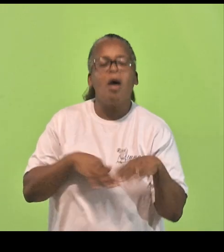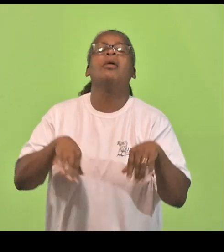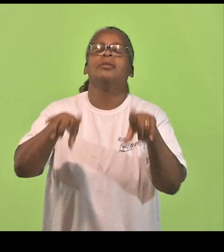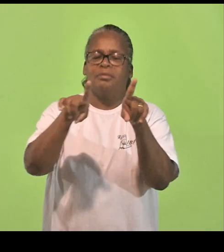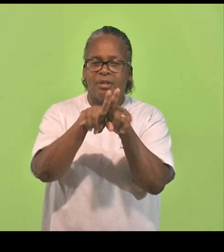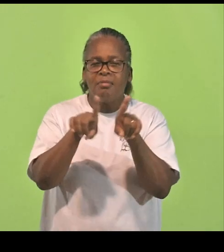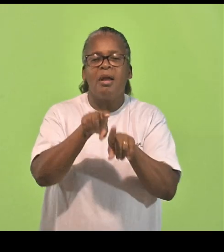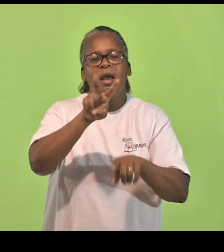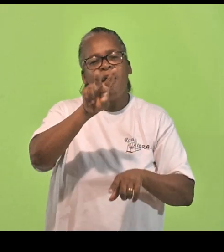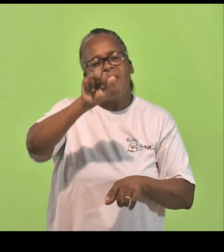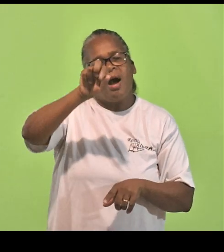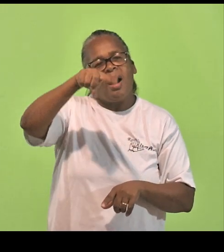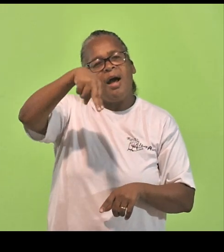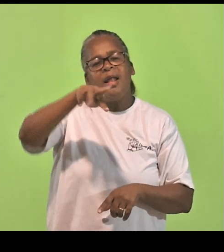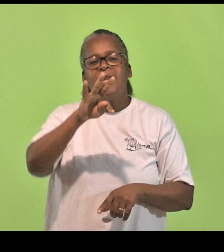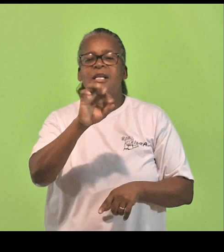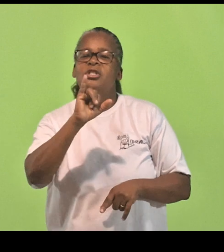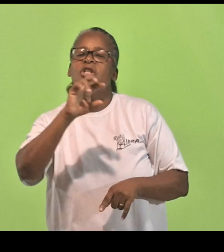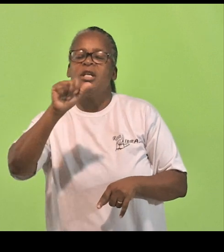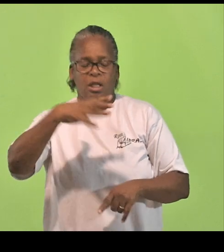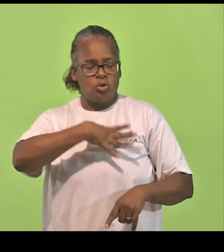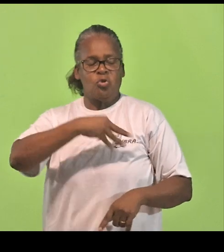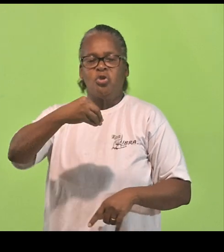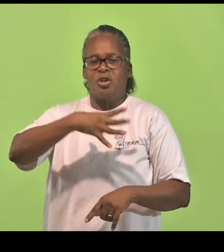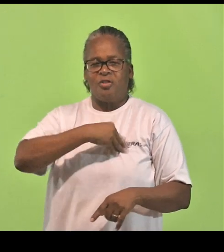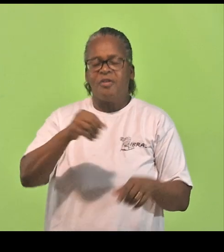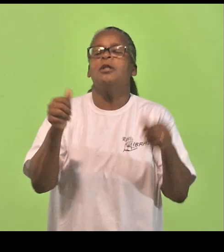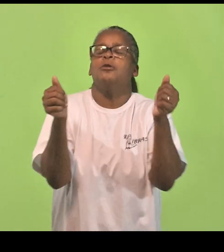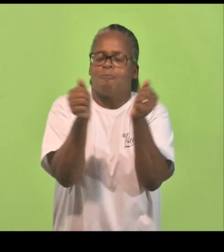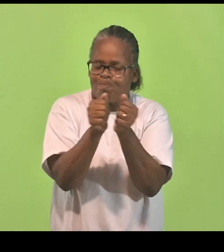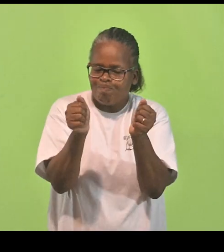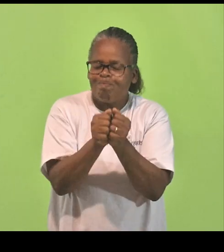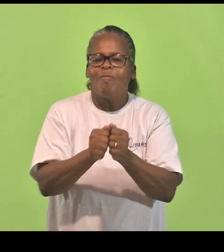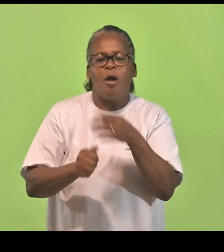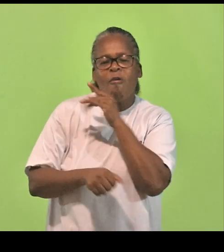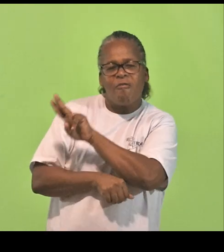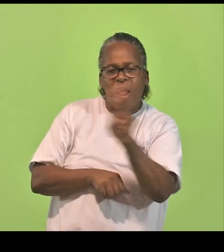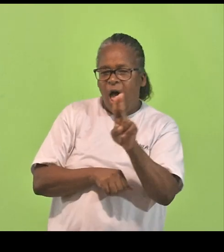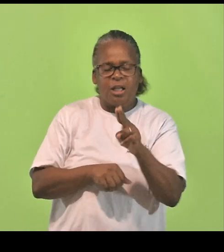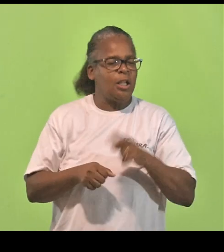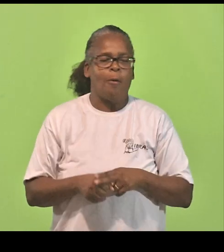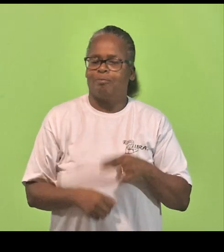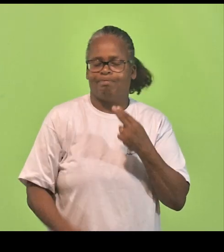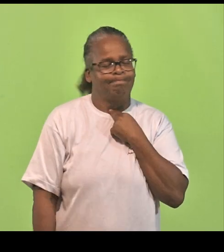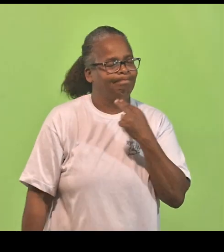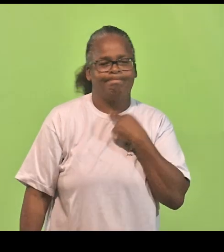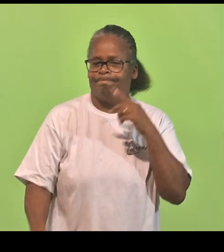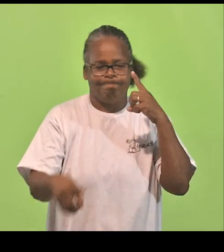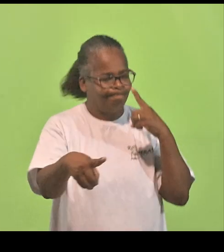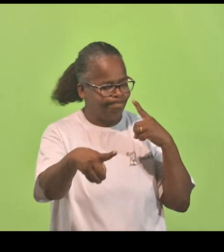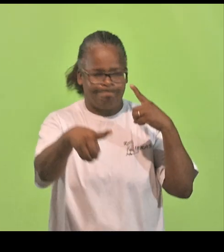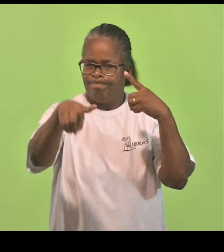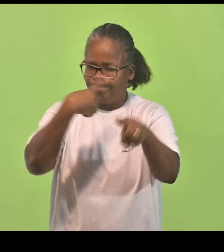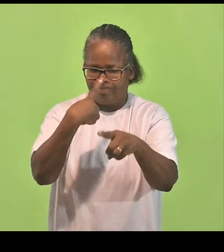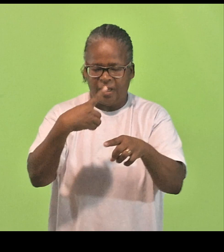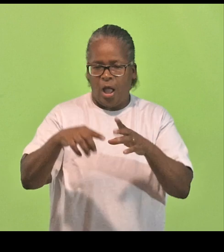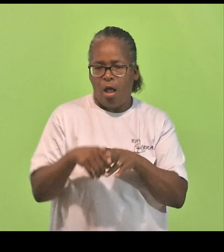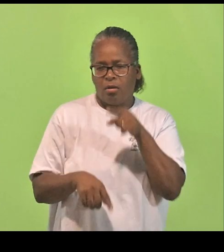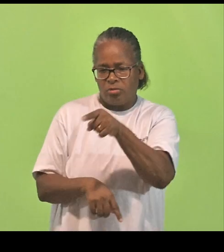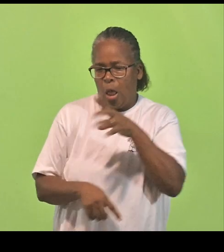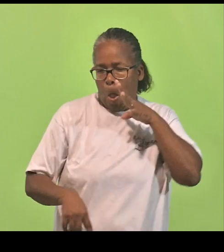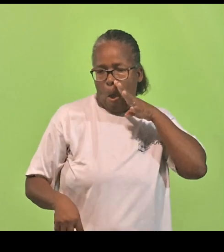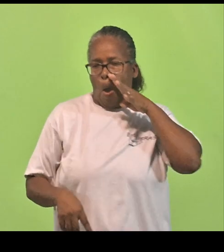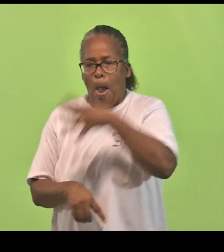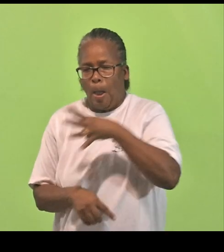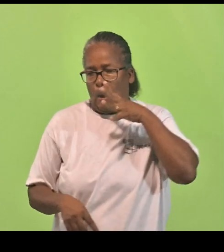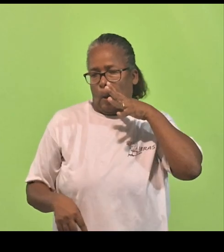Valentina e seus filhos, como ela mesma chamava os integrantes de seu linamento. O que não impediu que esses dois grupos de pessoas fossem acusados por esses crimes